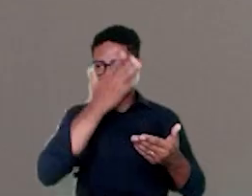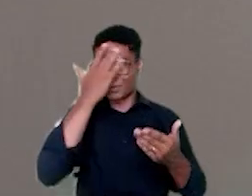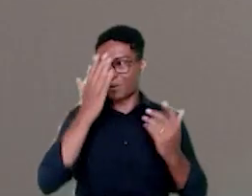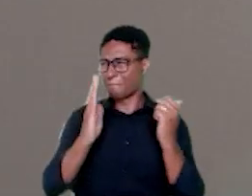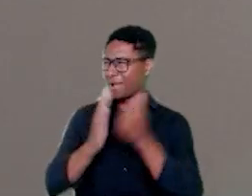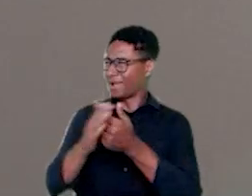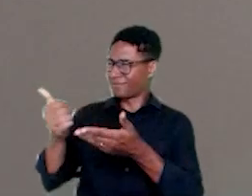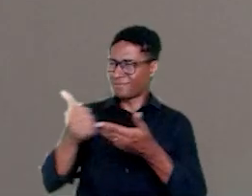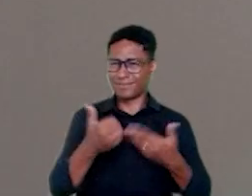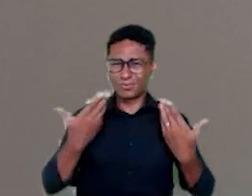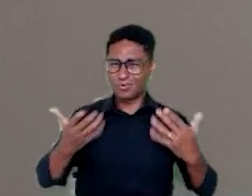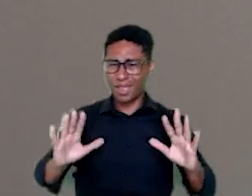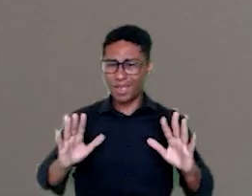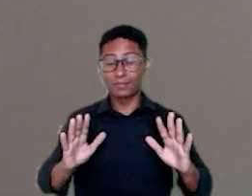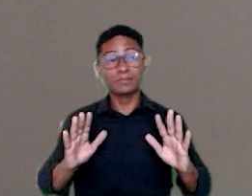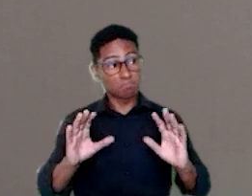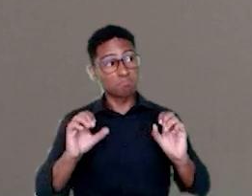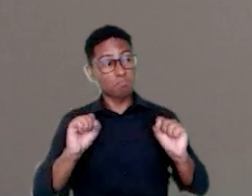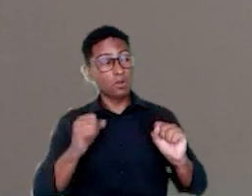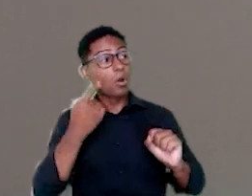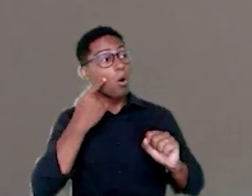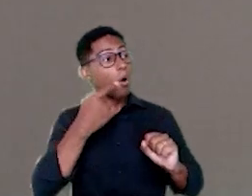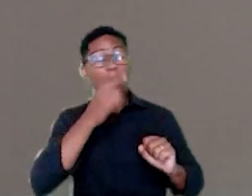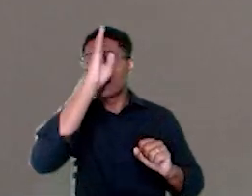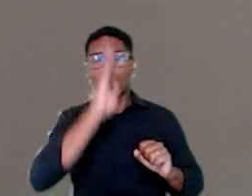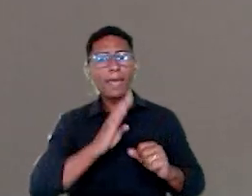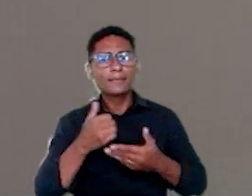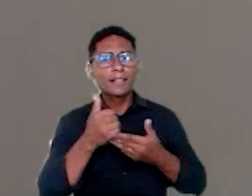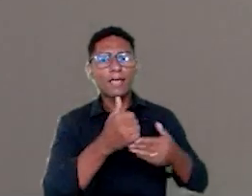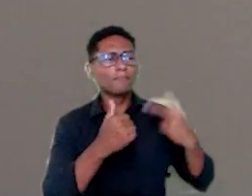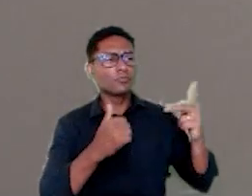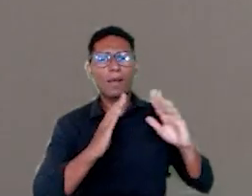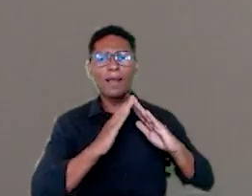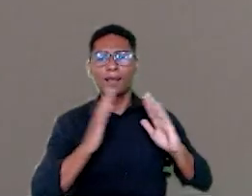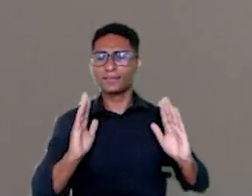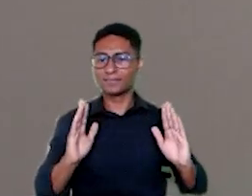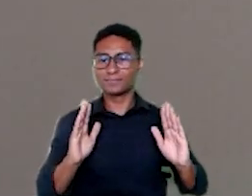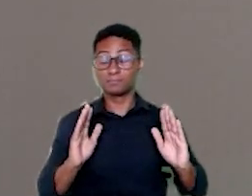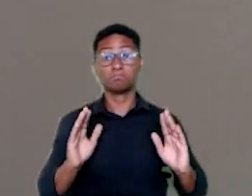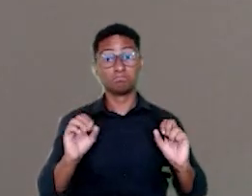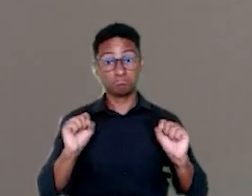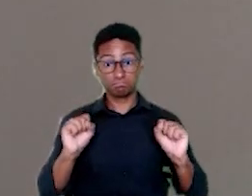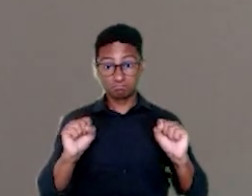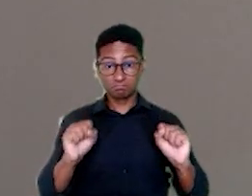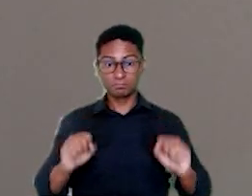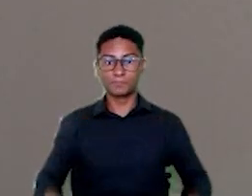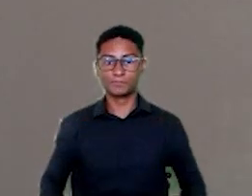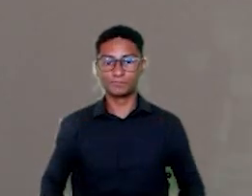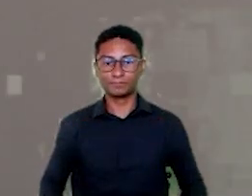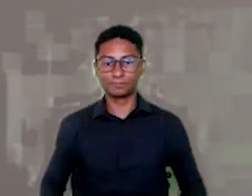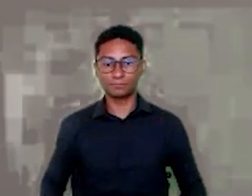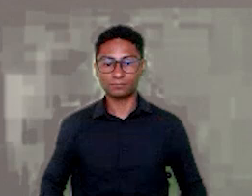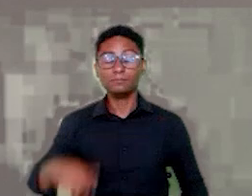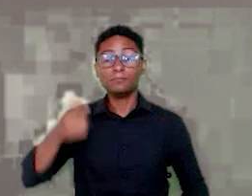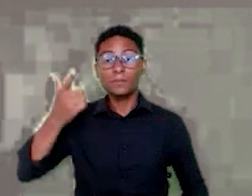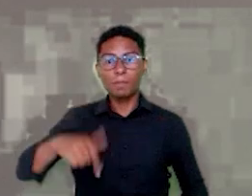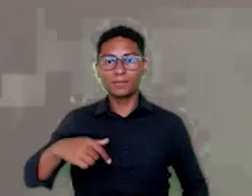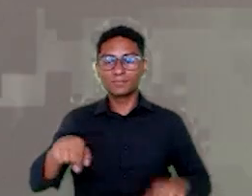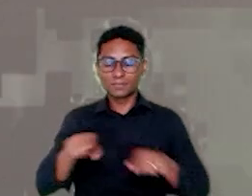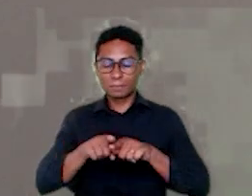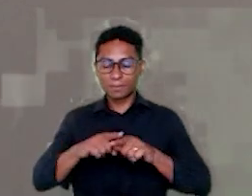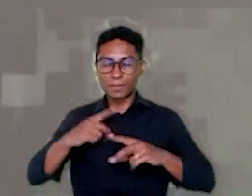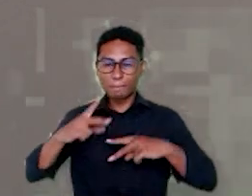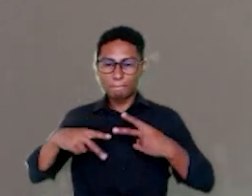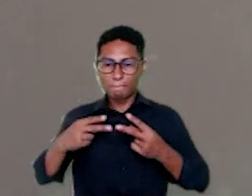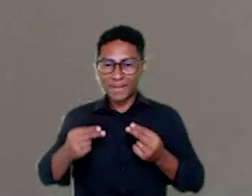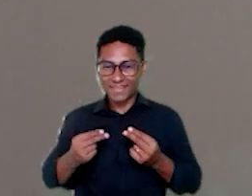ser um diferencial, ou algumas opções variáveis de frete. E também oferecer kits de presente, né? A gente